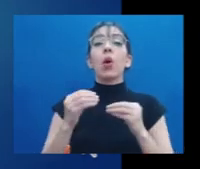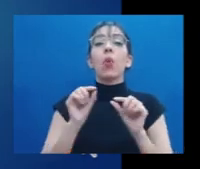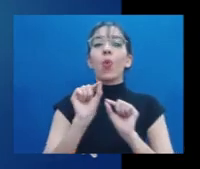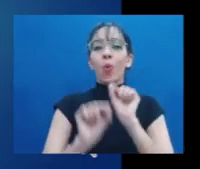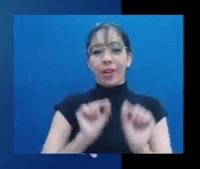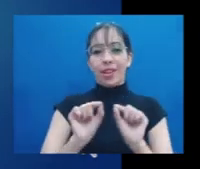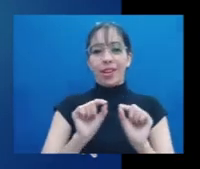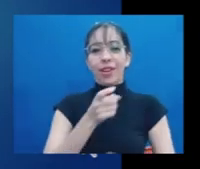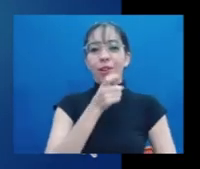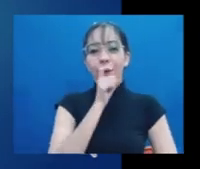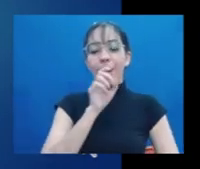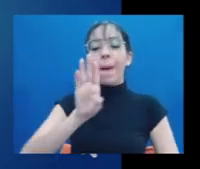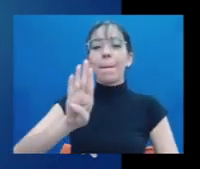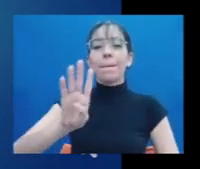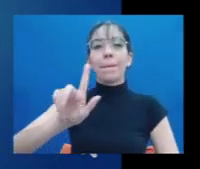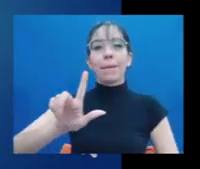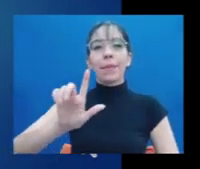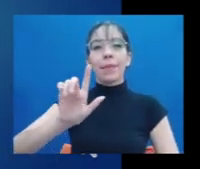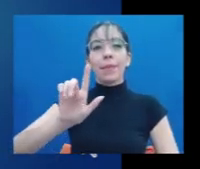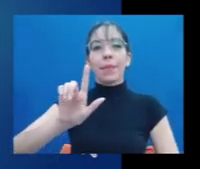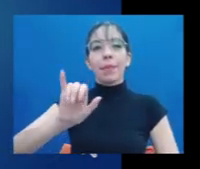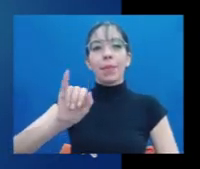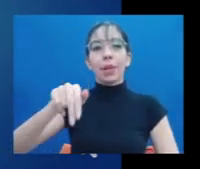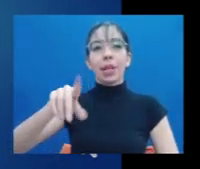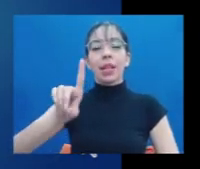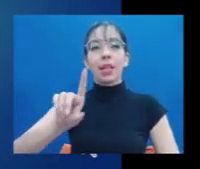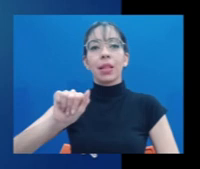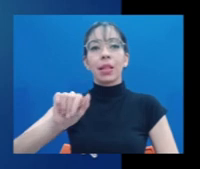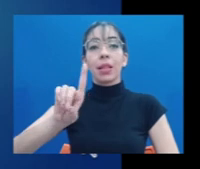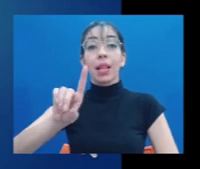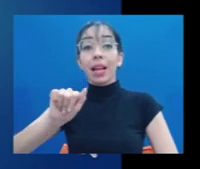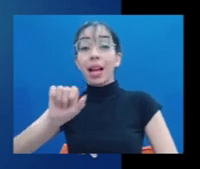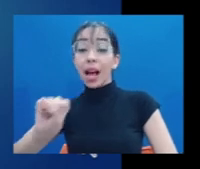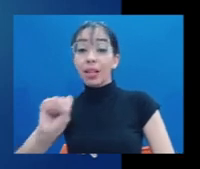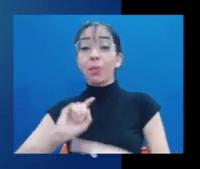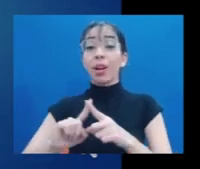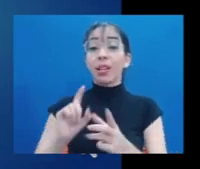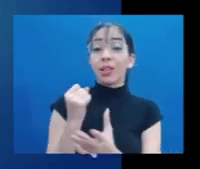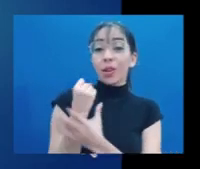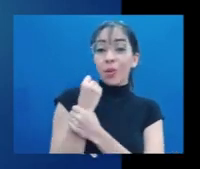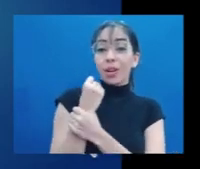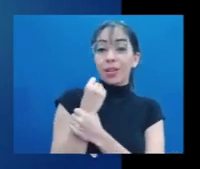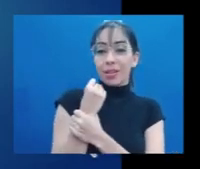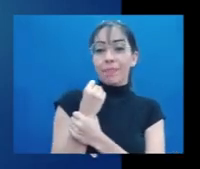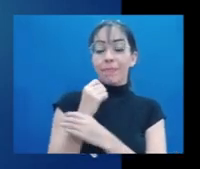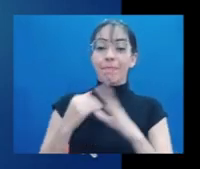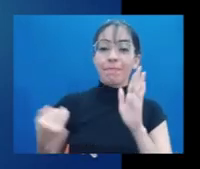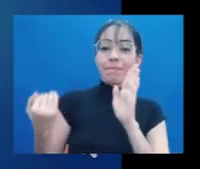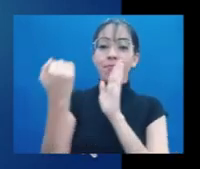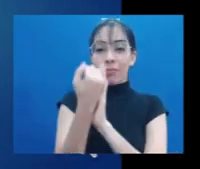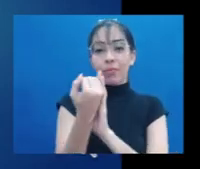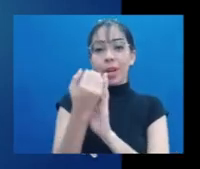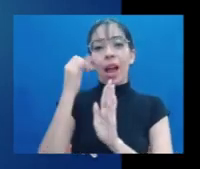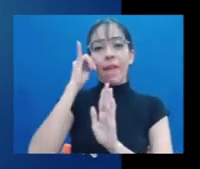armazenado ali. No caso de produtos que têm que ser